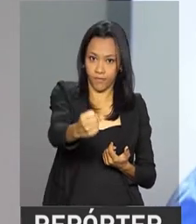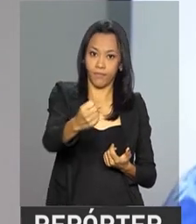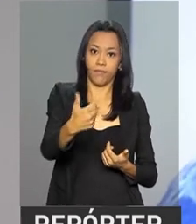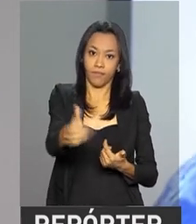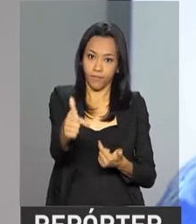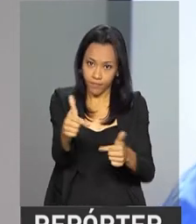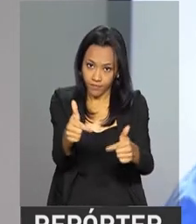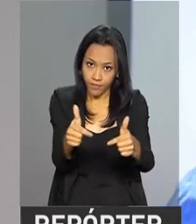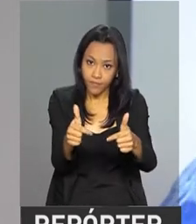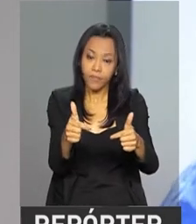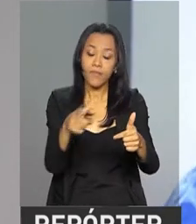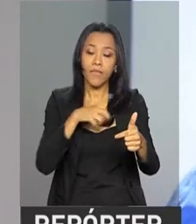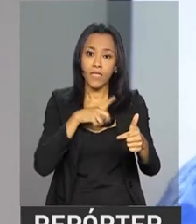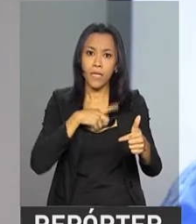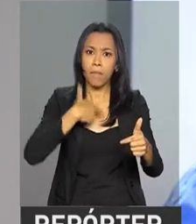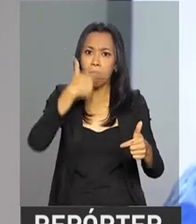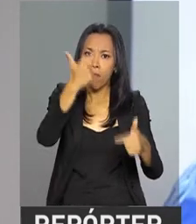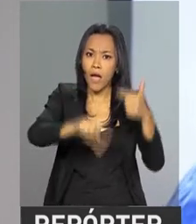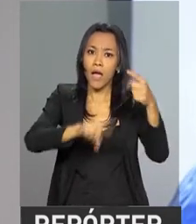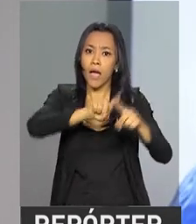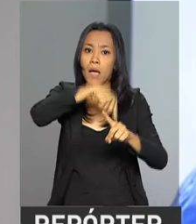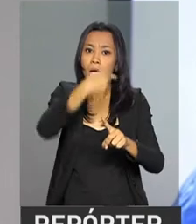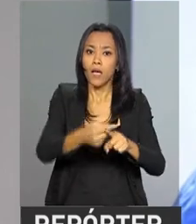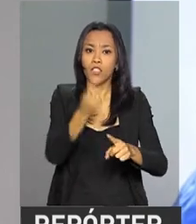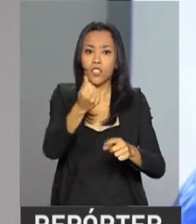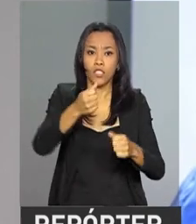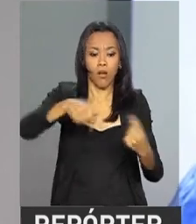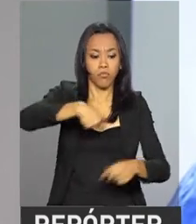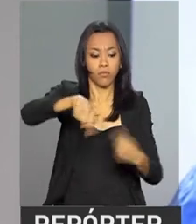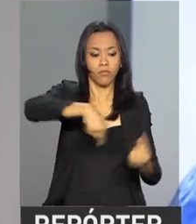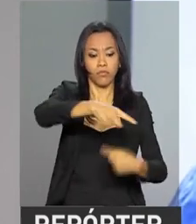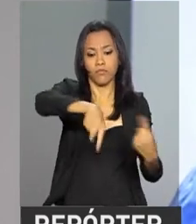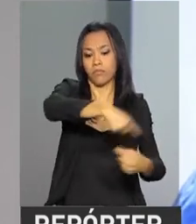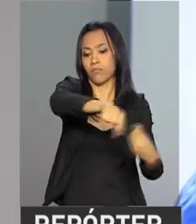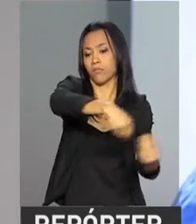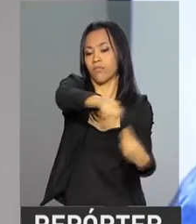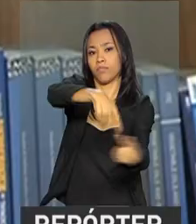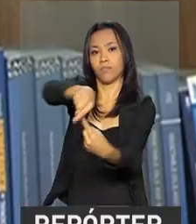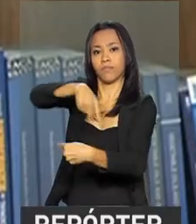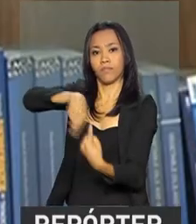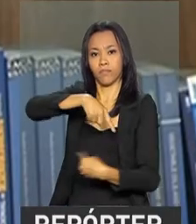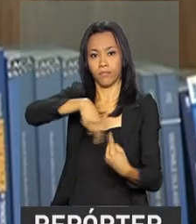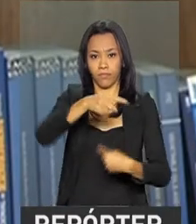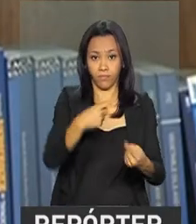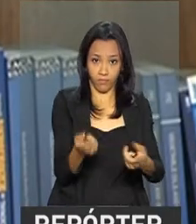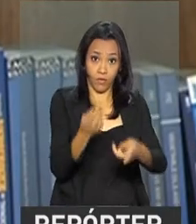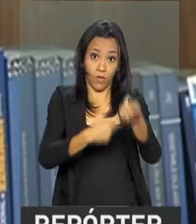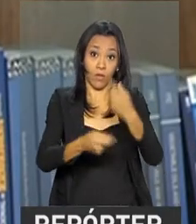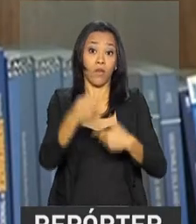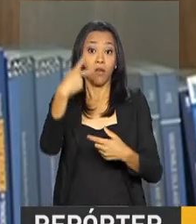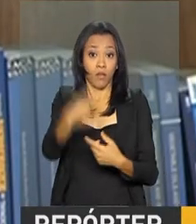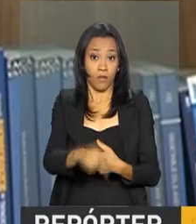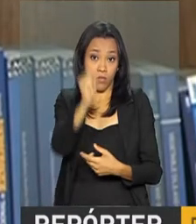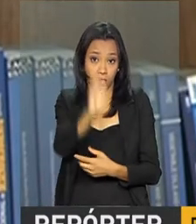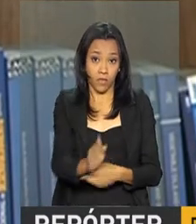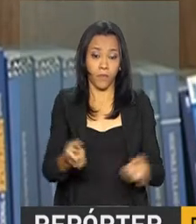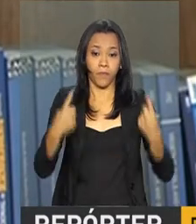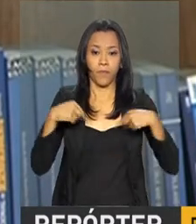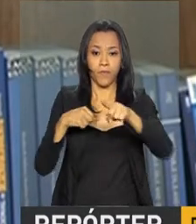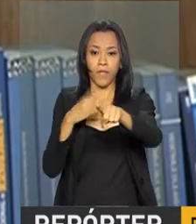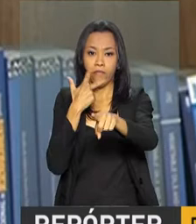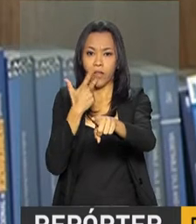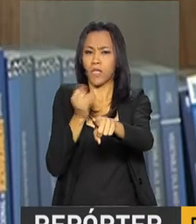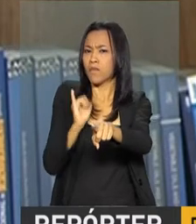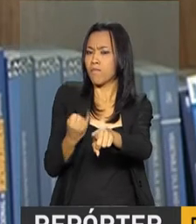entrada uma massa maior de rendimento circulando no mercado é brasileiro é muito importante ressaltá o seguinte é